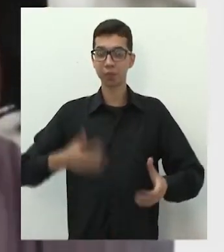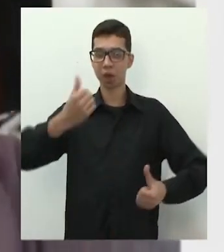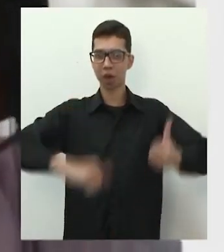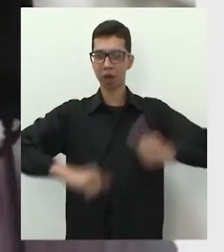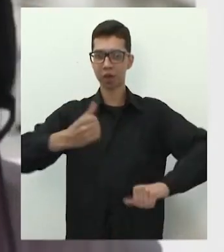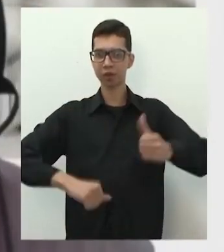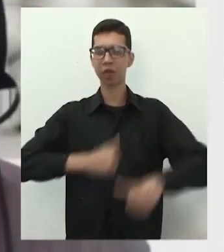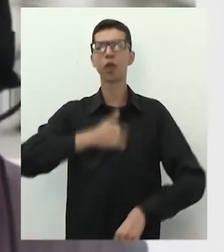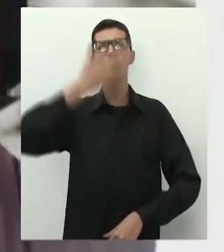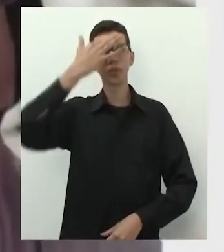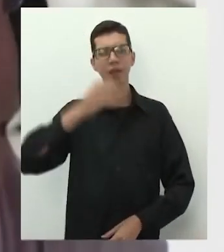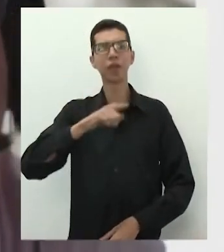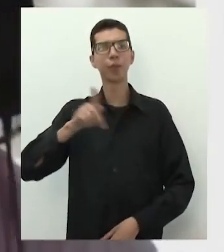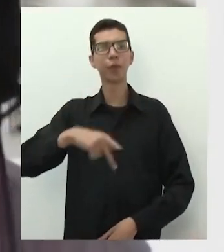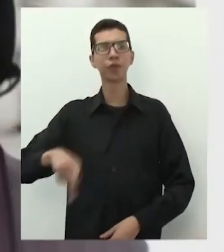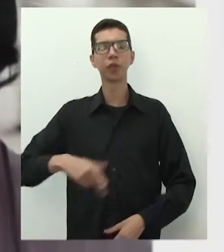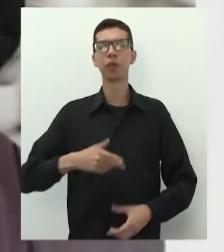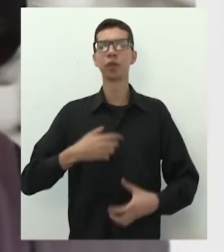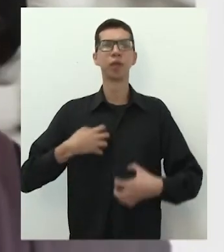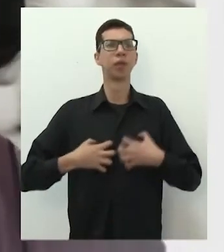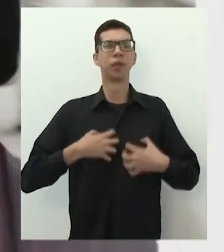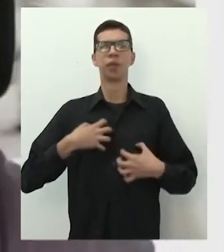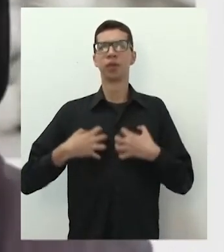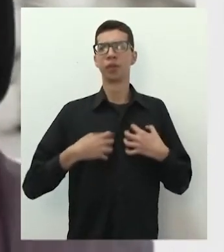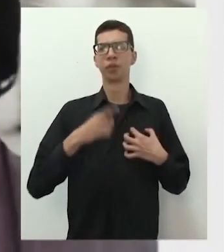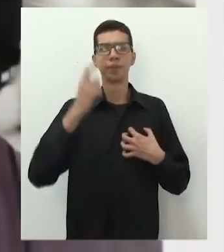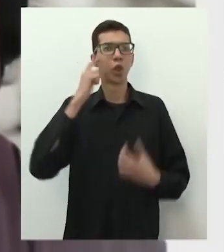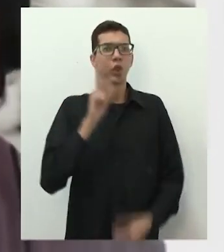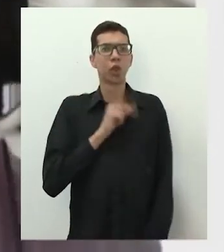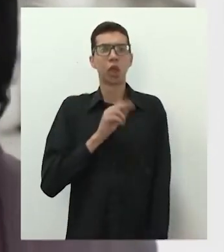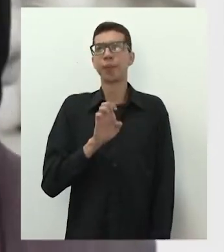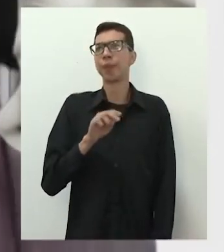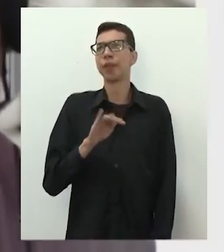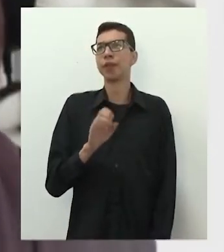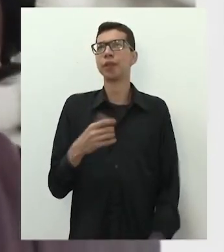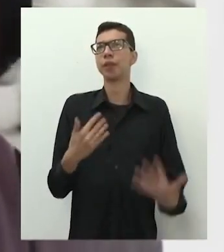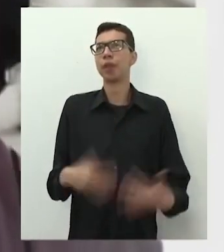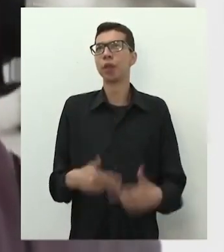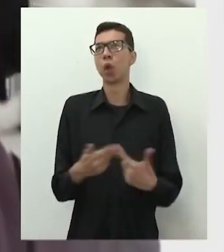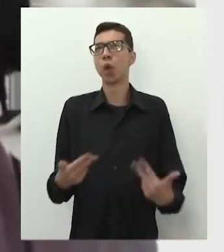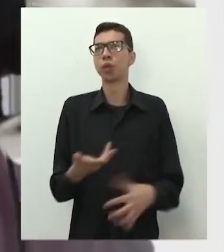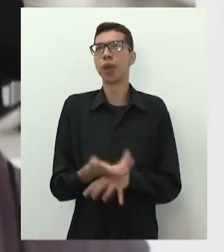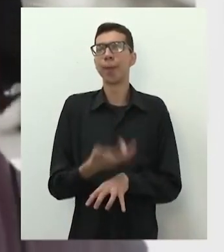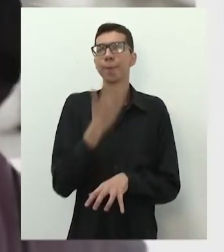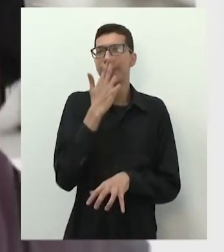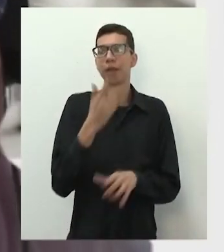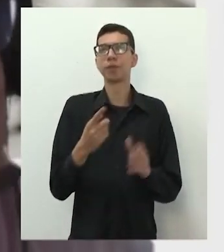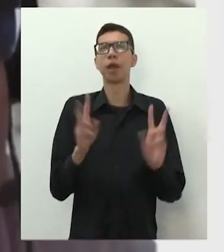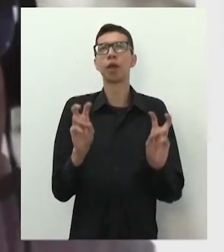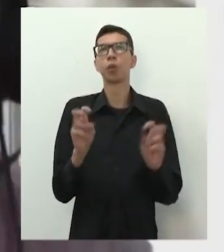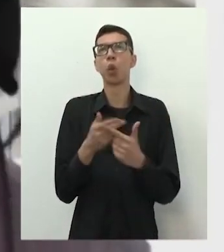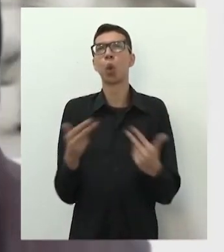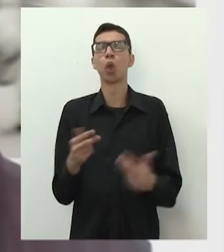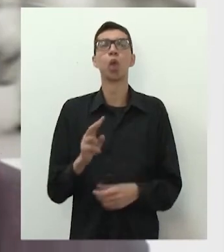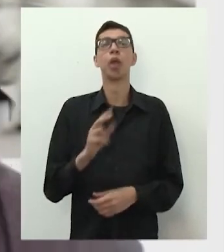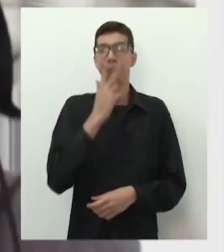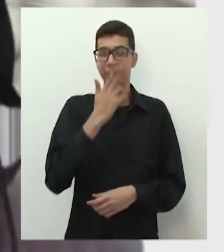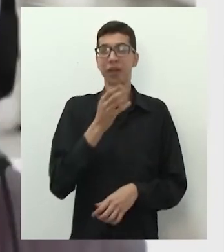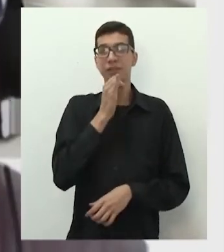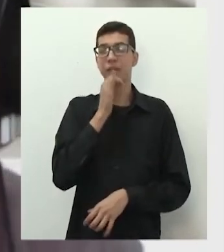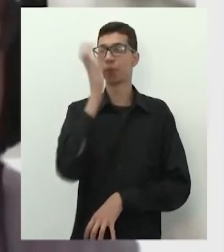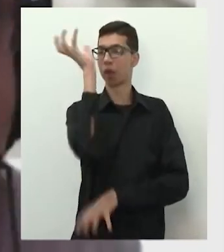uma máscara de Pateta pedindo para a molecada se matar. Aí a máscara de Pateta vai embora. Aí aparece o moleque cuspindo álcool